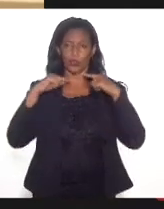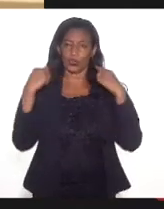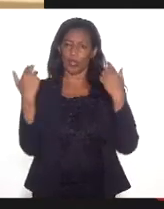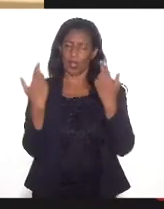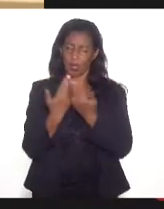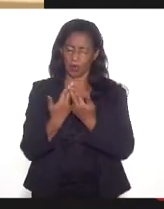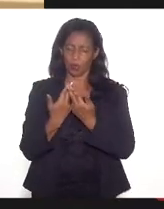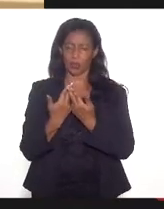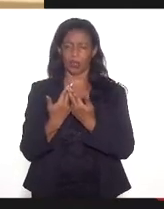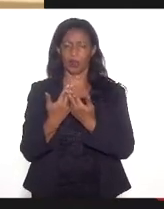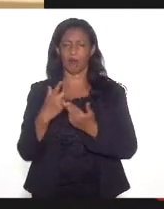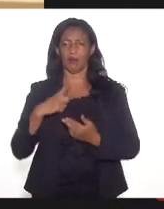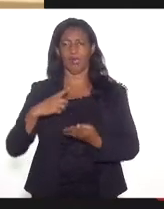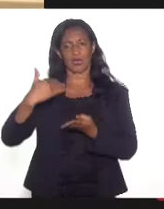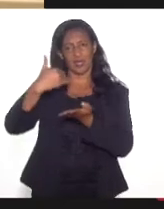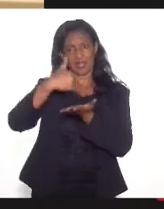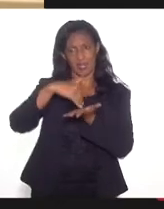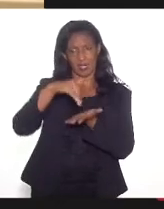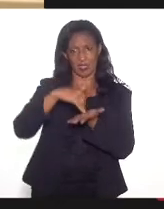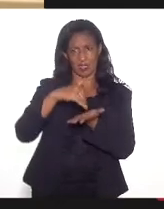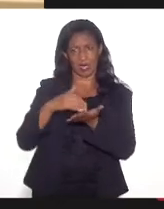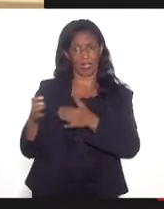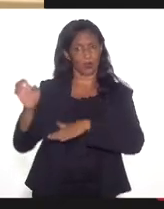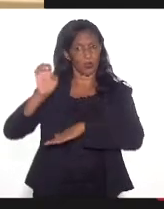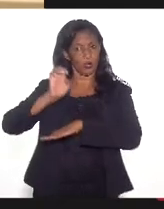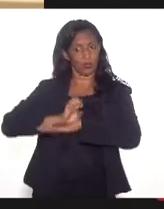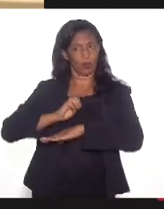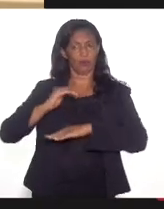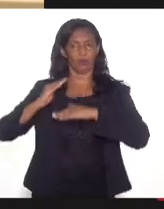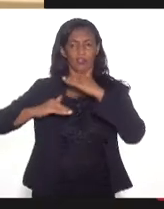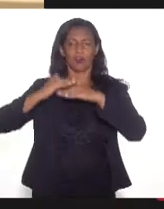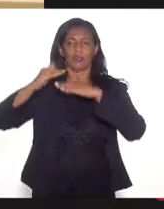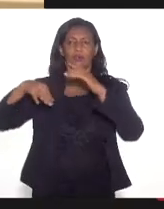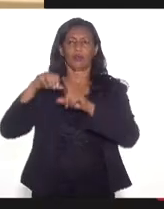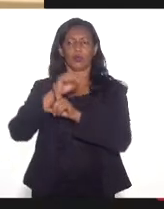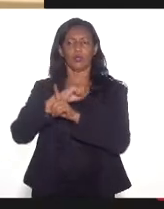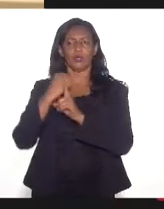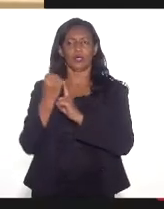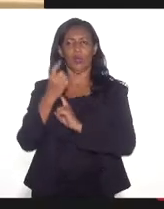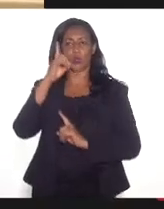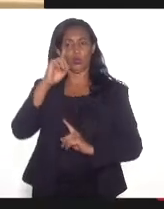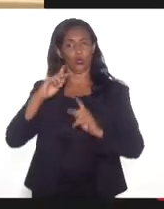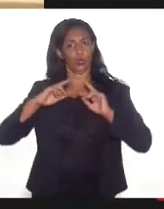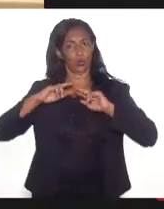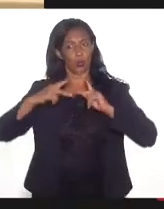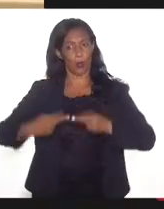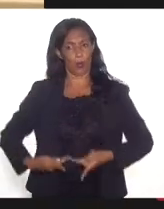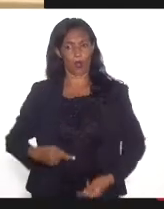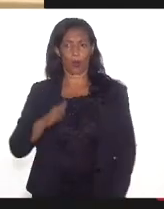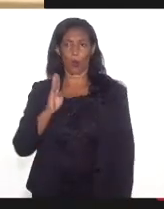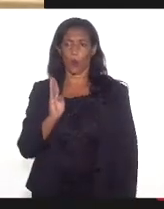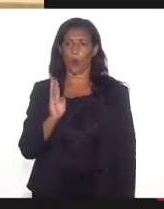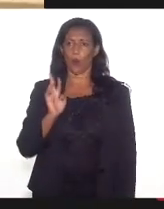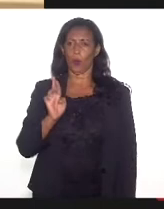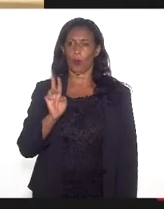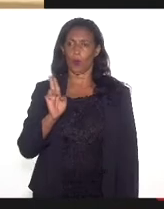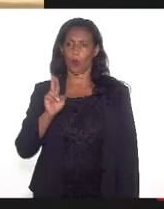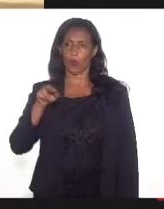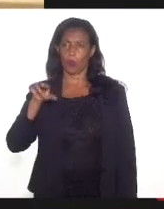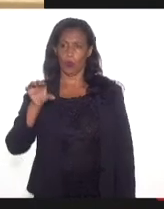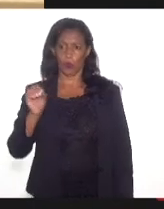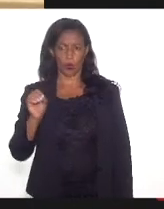com o secretário estadual de Desenvolvimento Social e Direitos Humanos, Bruno Dauari, e